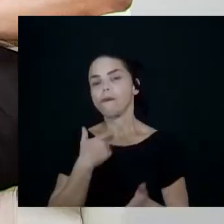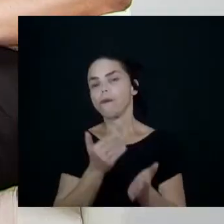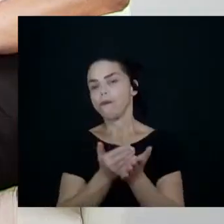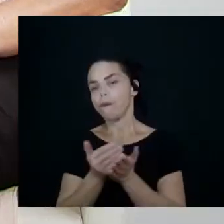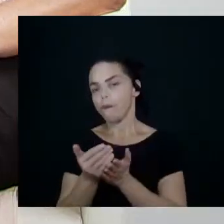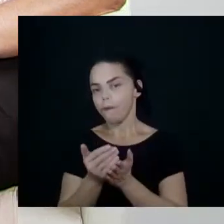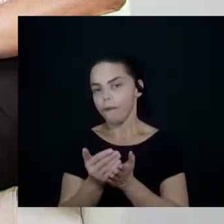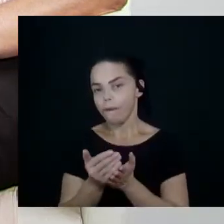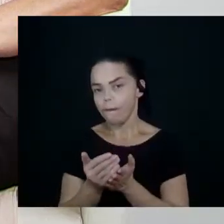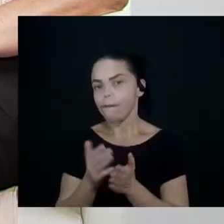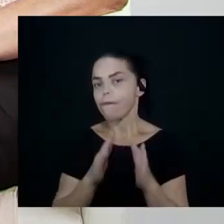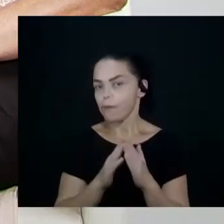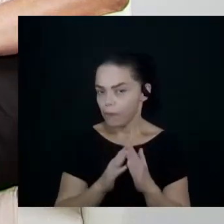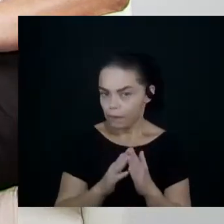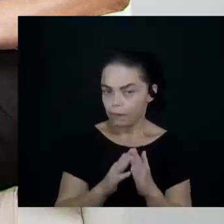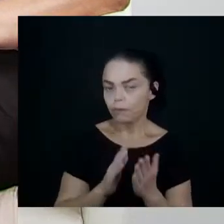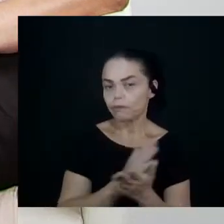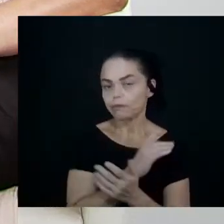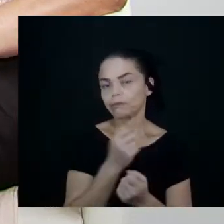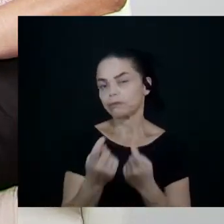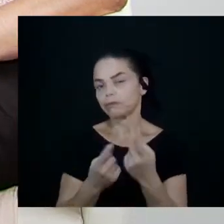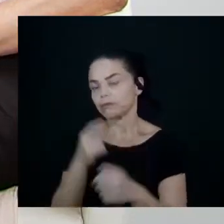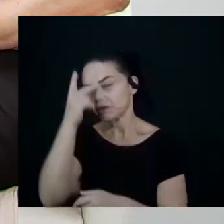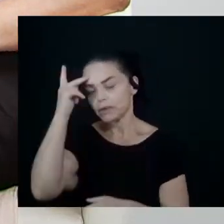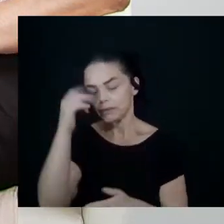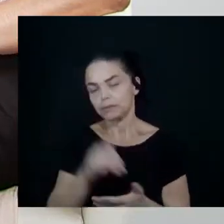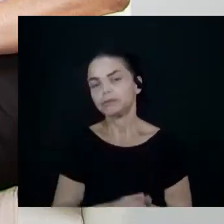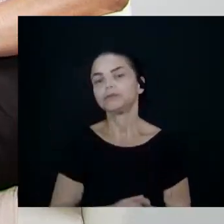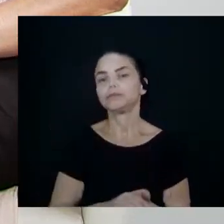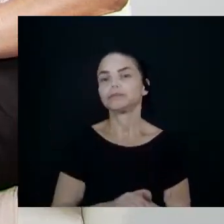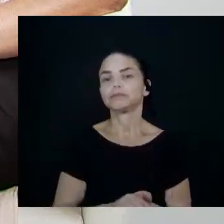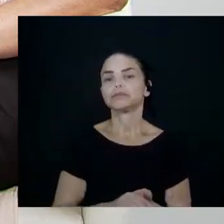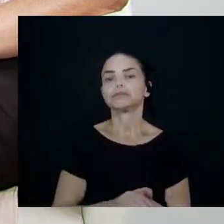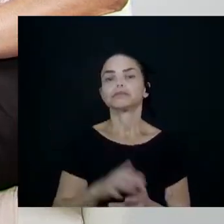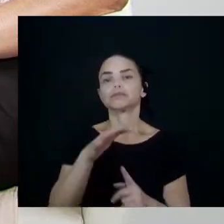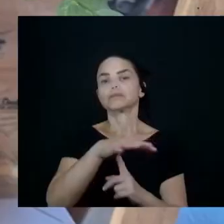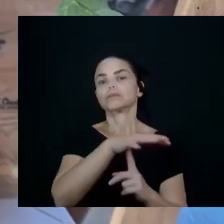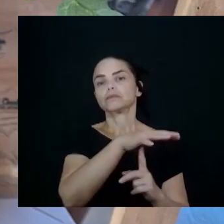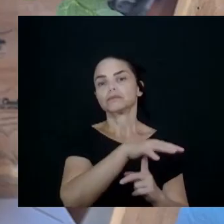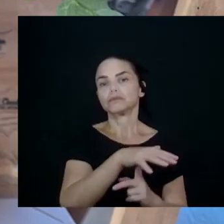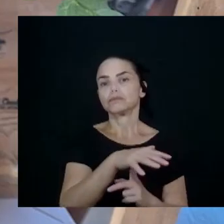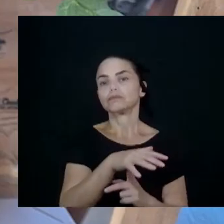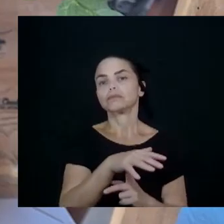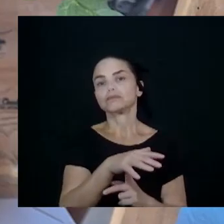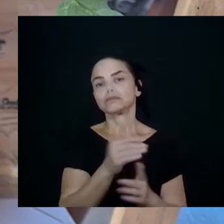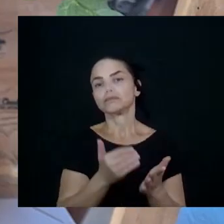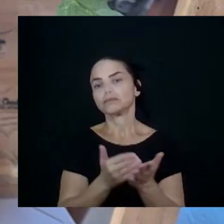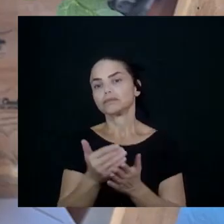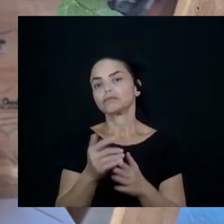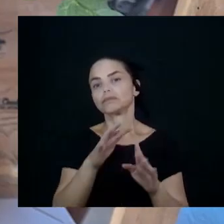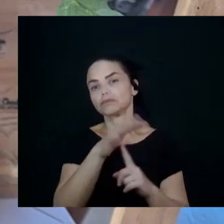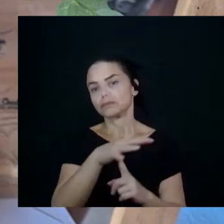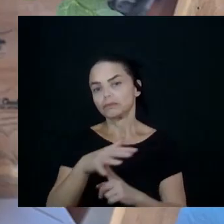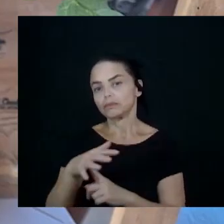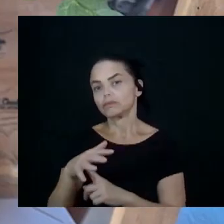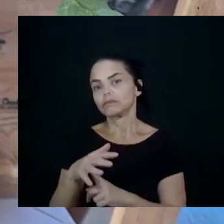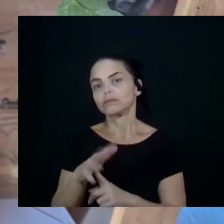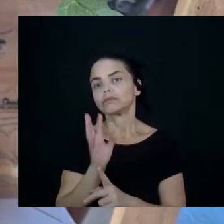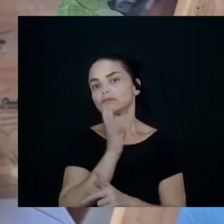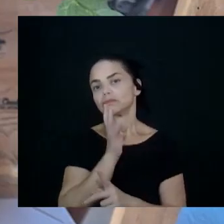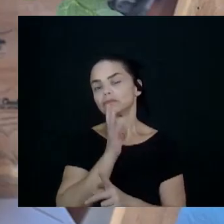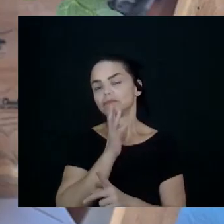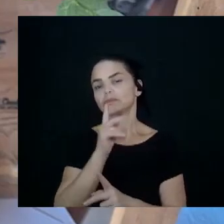quando eu comecei, era em casa para algumas pessoas, aí comecei a fazer feiras. Logo na minha primeira